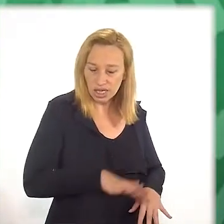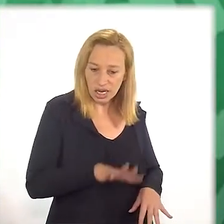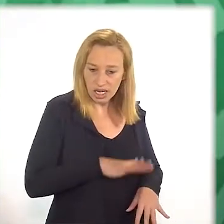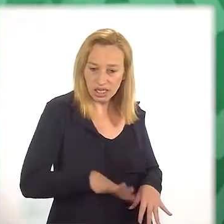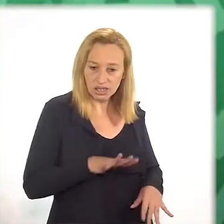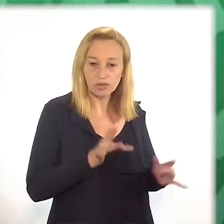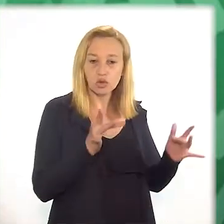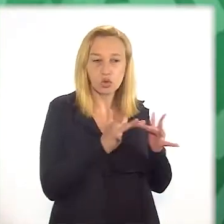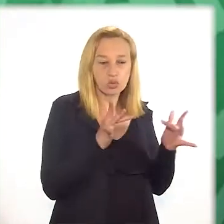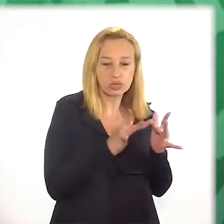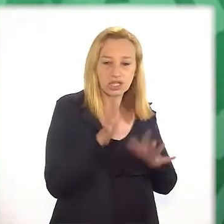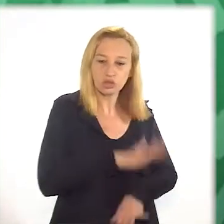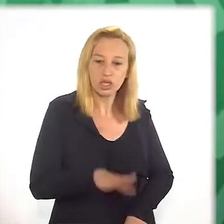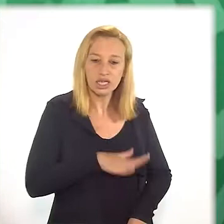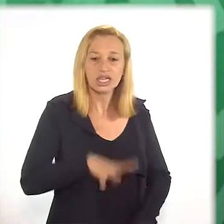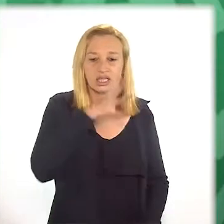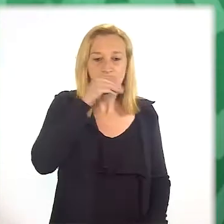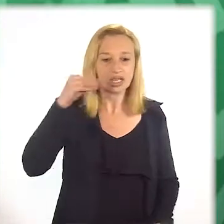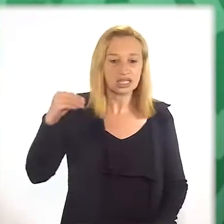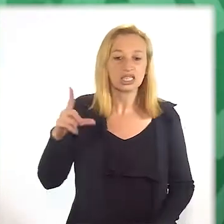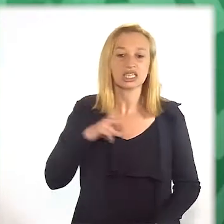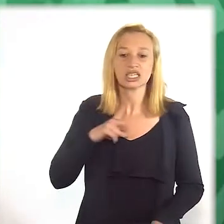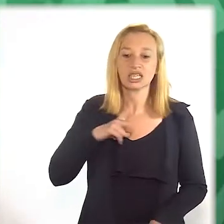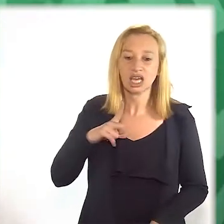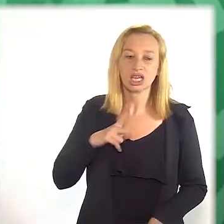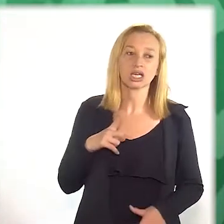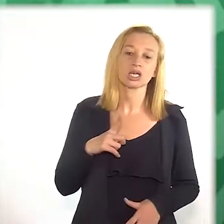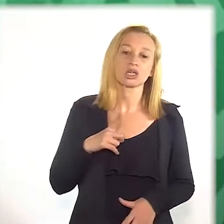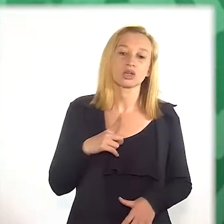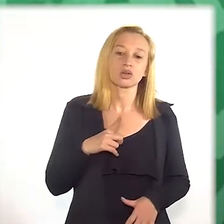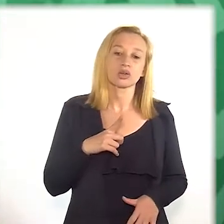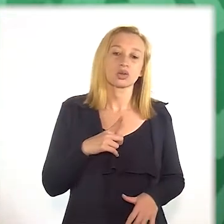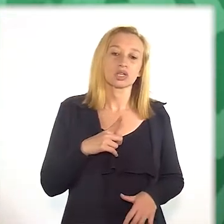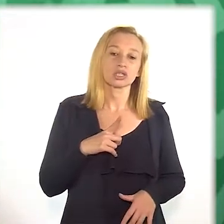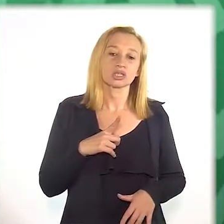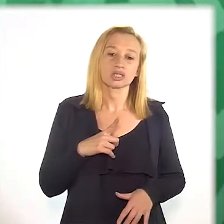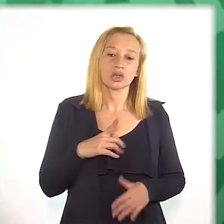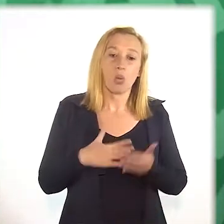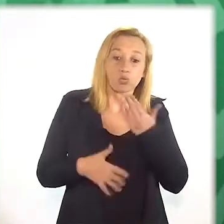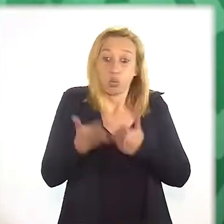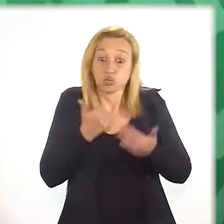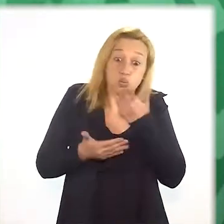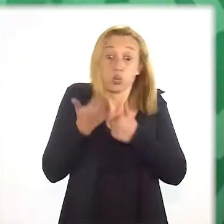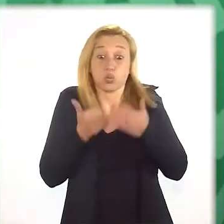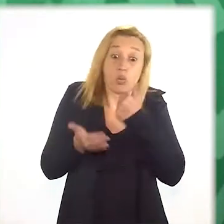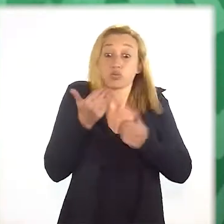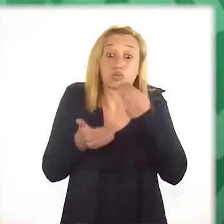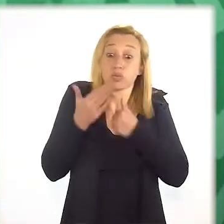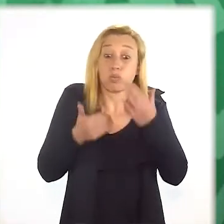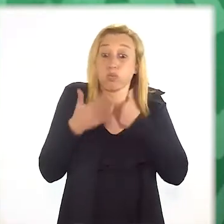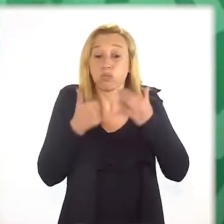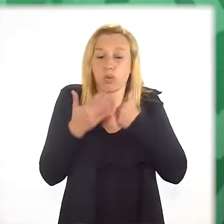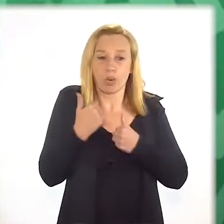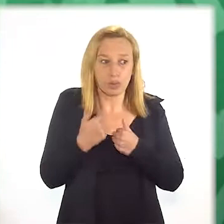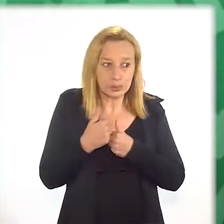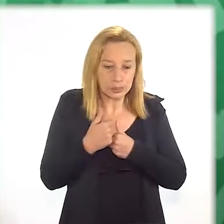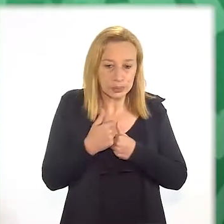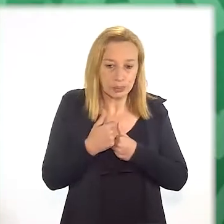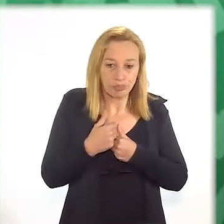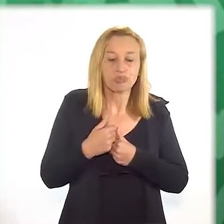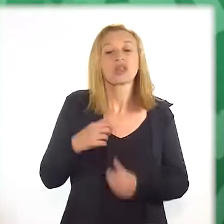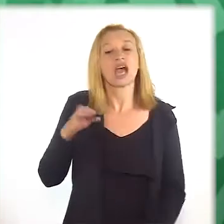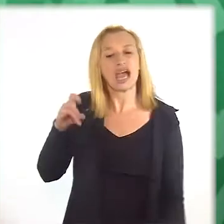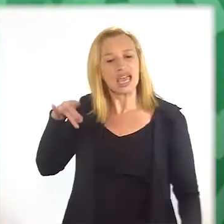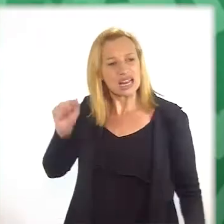com crianças e adolescentes que têm, né, esse perfil de um consumo irregular. E a